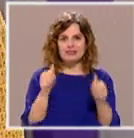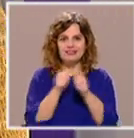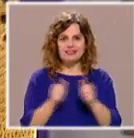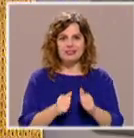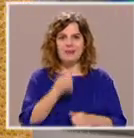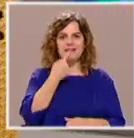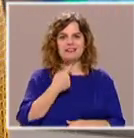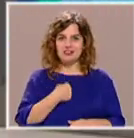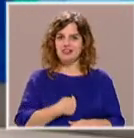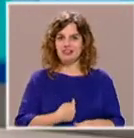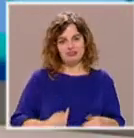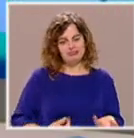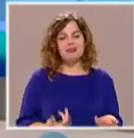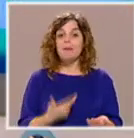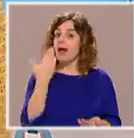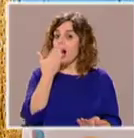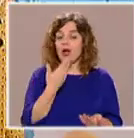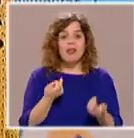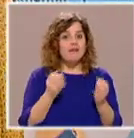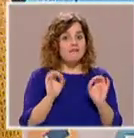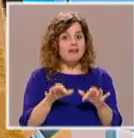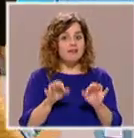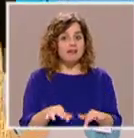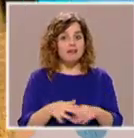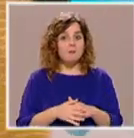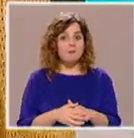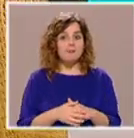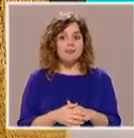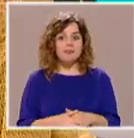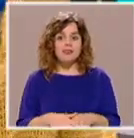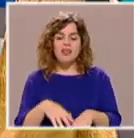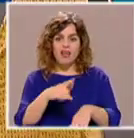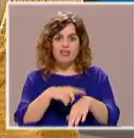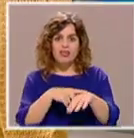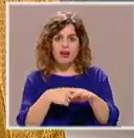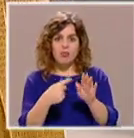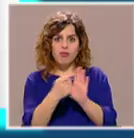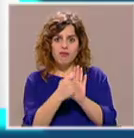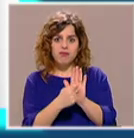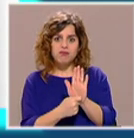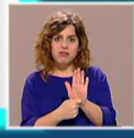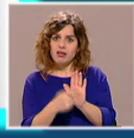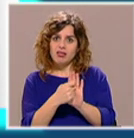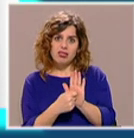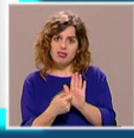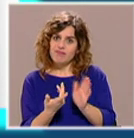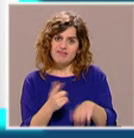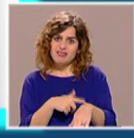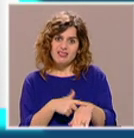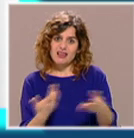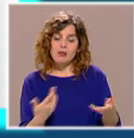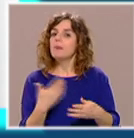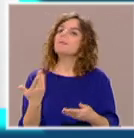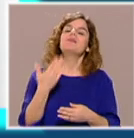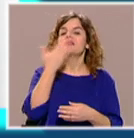digestivo. Como a nossa aula está quase a terminar... Não sei se tiveram tempo de conseguir apontar aqui o nosso esquema, se calhar não deu muito tempo, mas a nossa aula